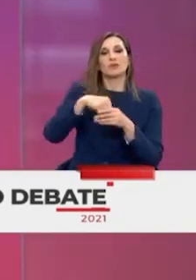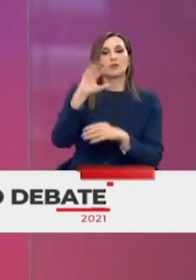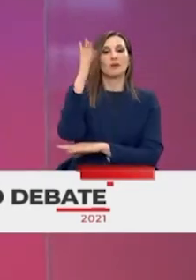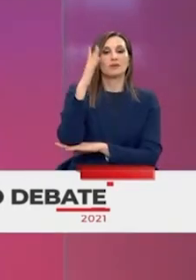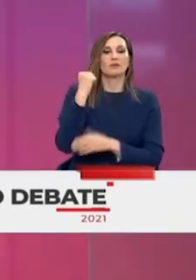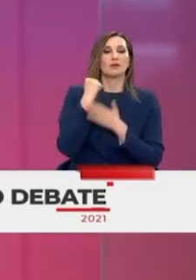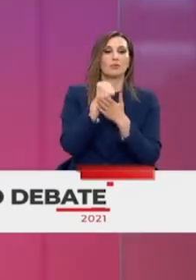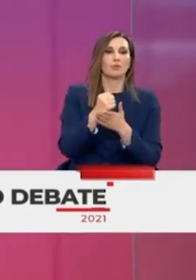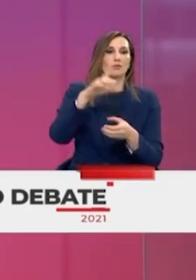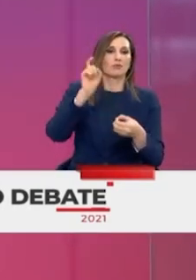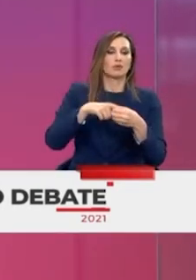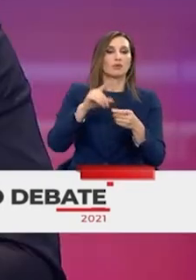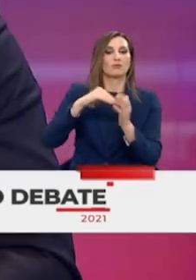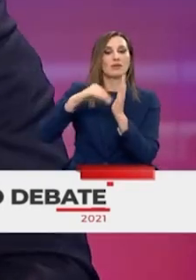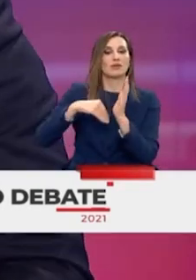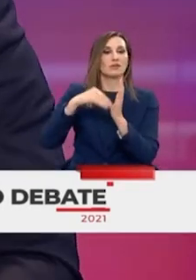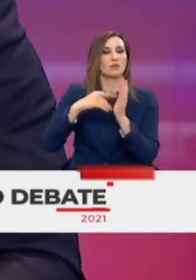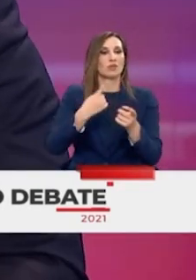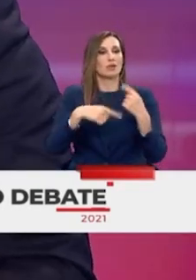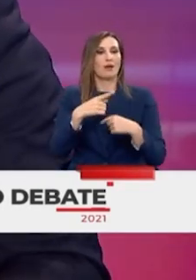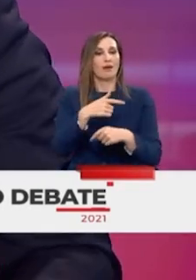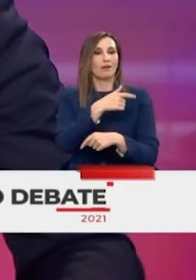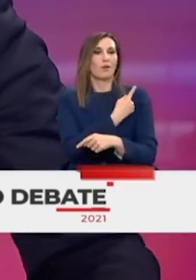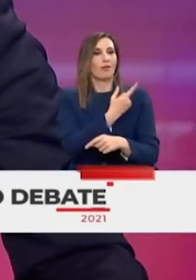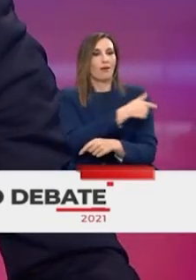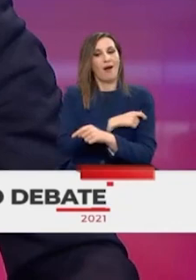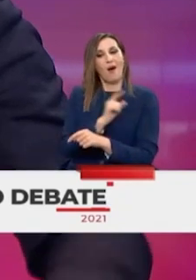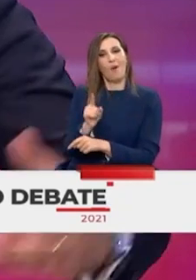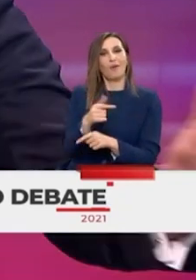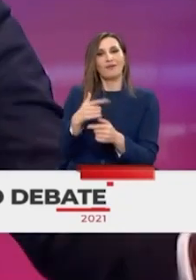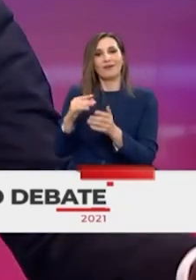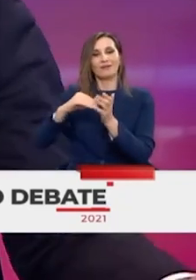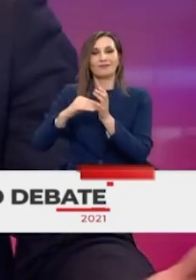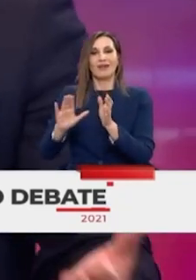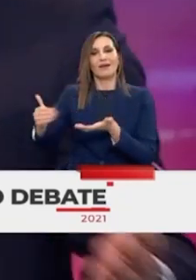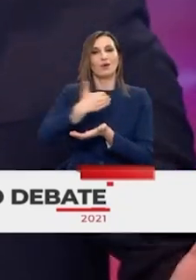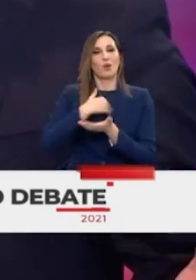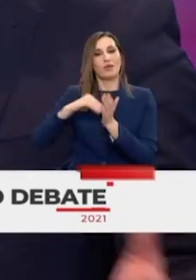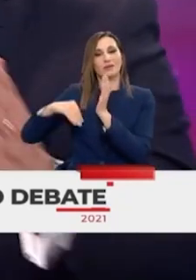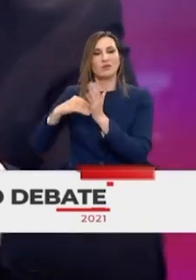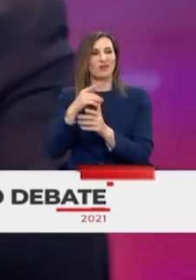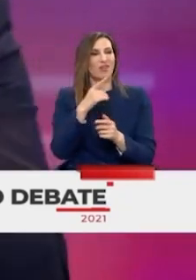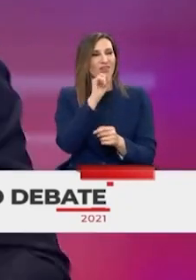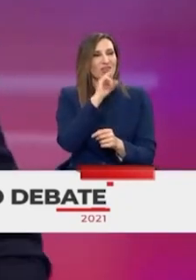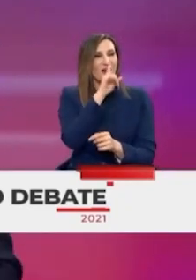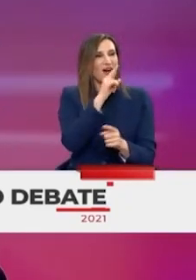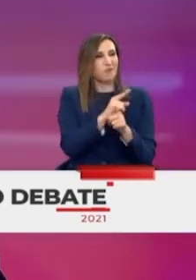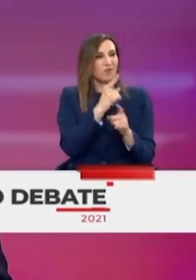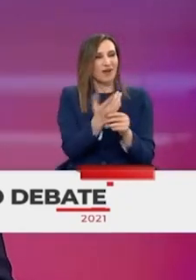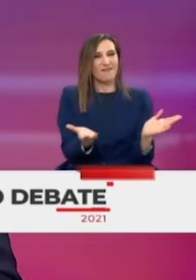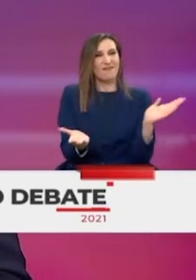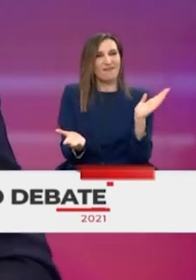apoia e que eu saiba até recolheu assinaturas por si. E portanto, eu queria lhe perguntar, se consegue com esse tupete vir aqui, em horário nobre, à televisão dos